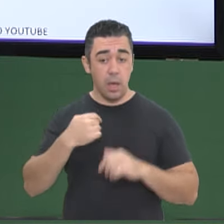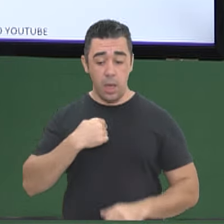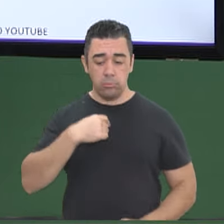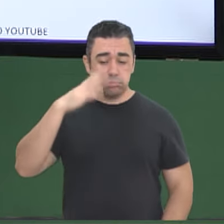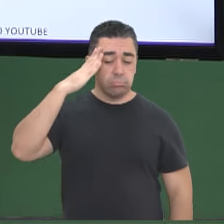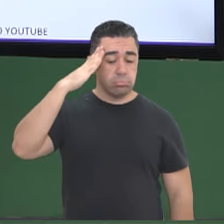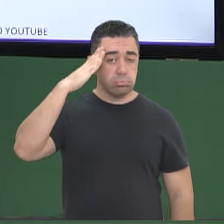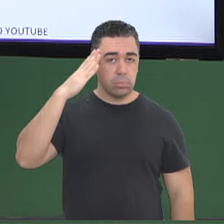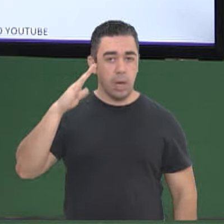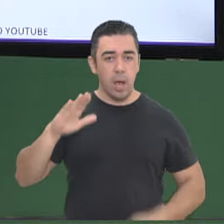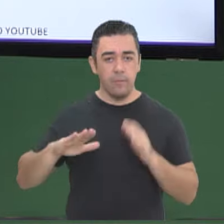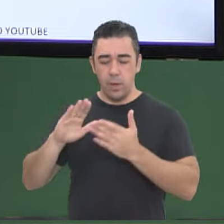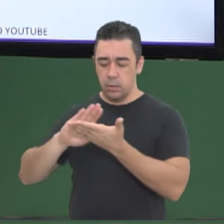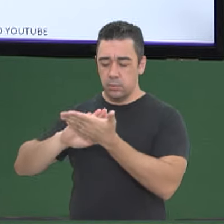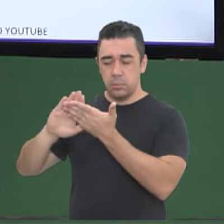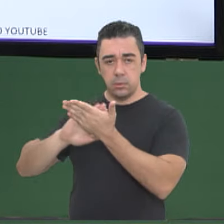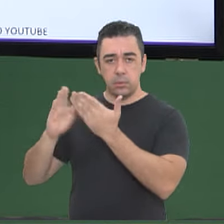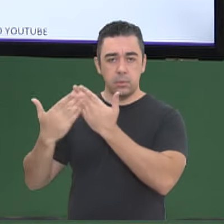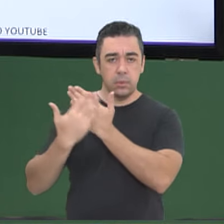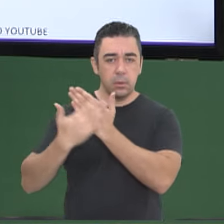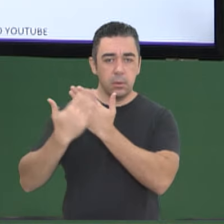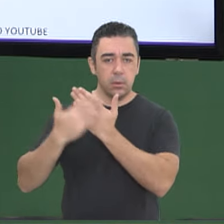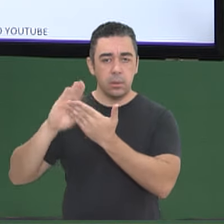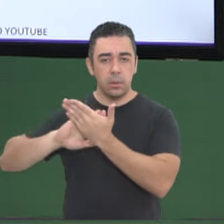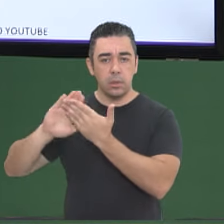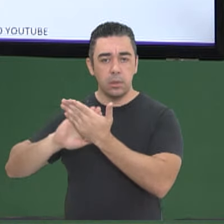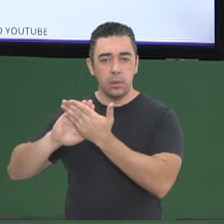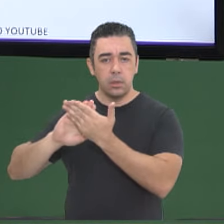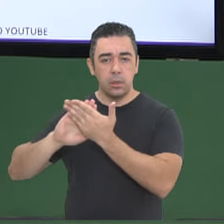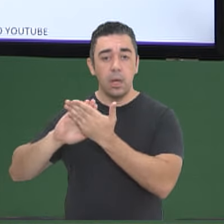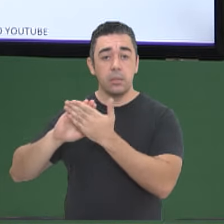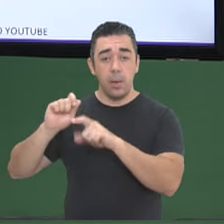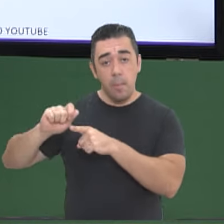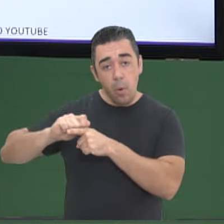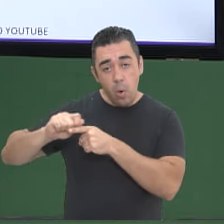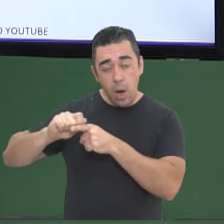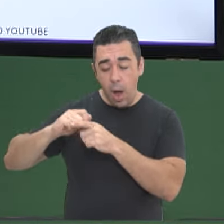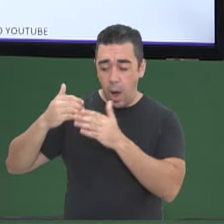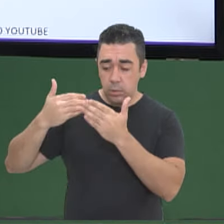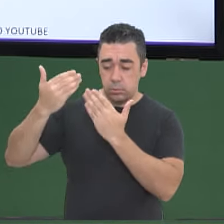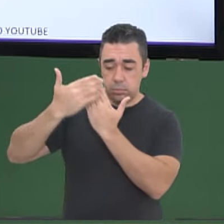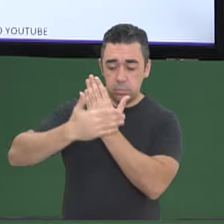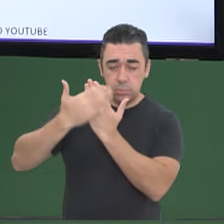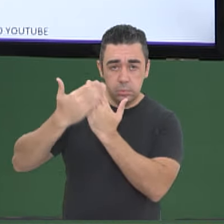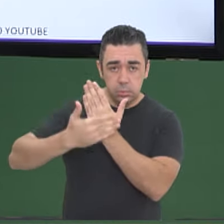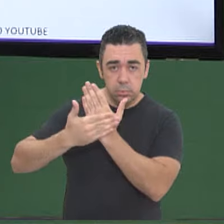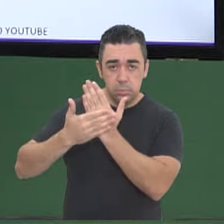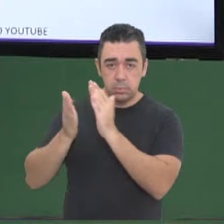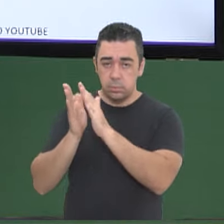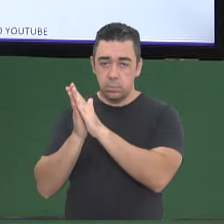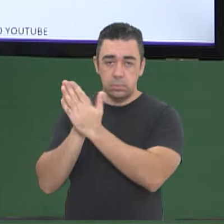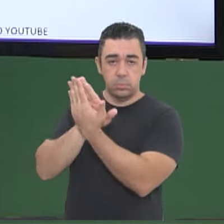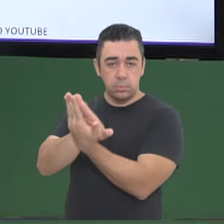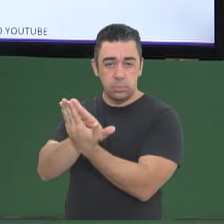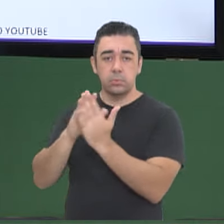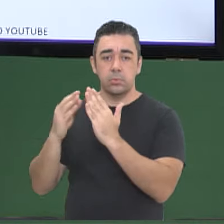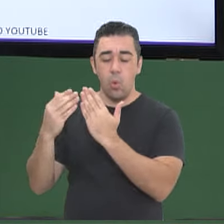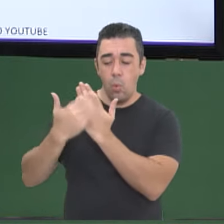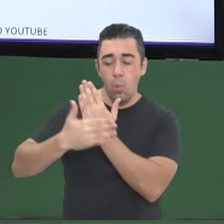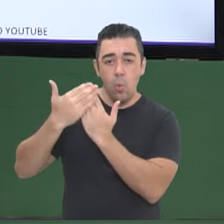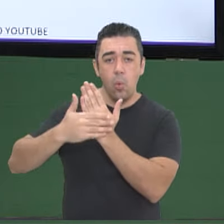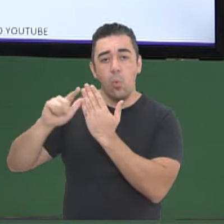um revestimento de borracha, de silicone, que demora mais o tempo de queda